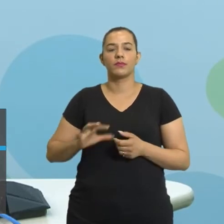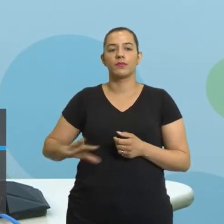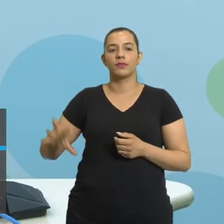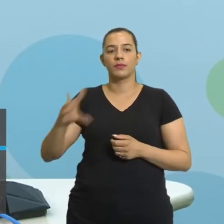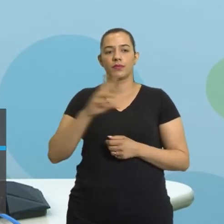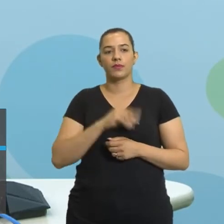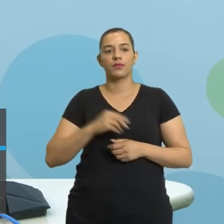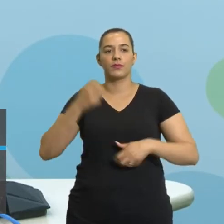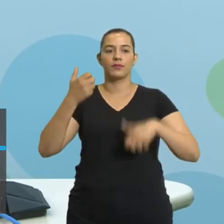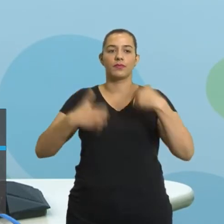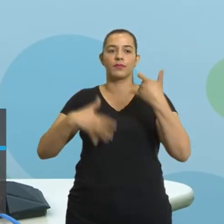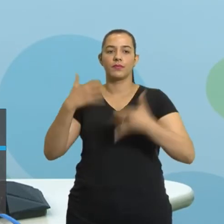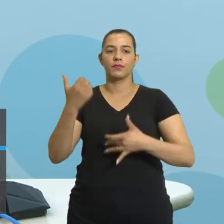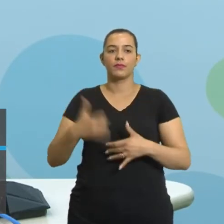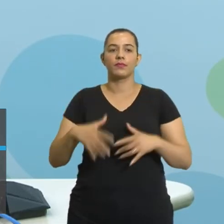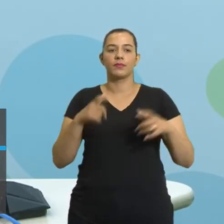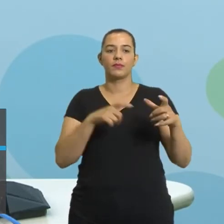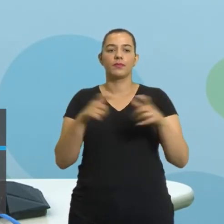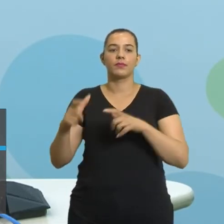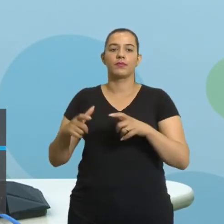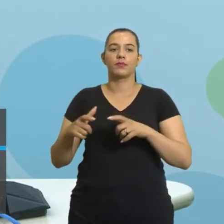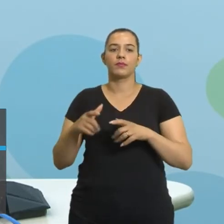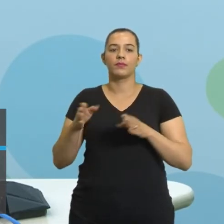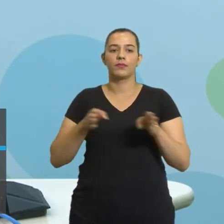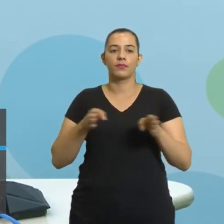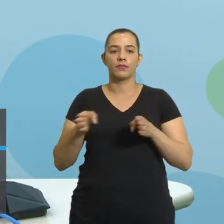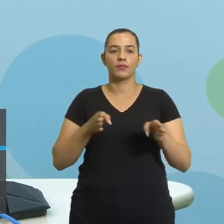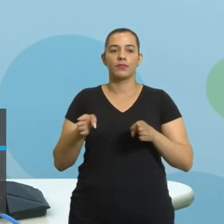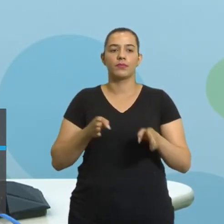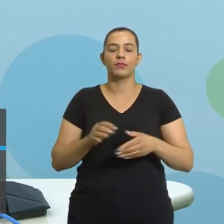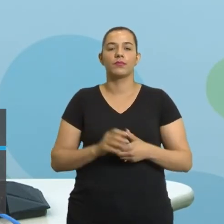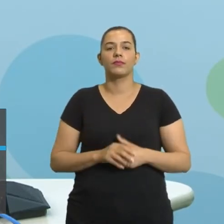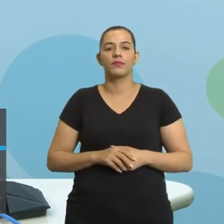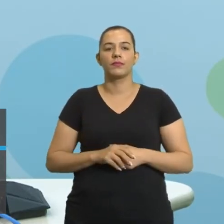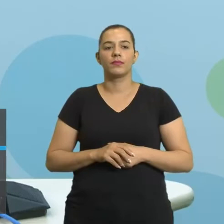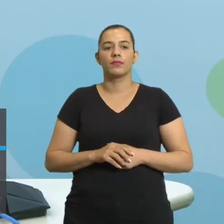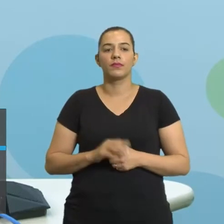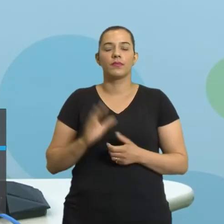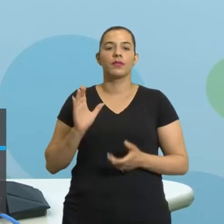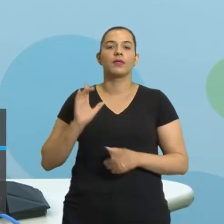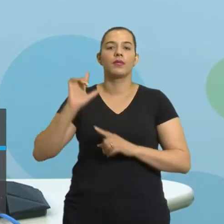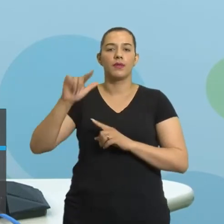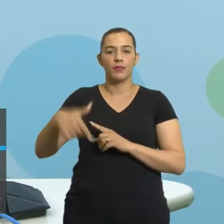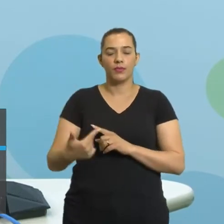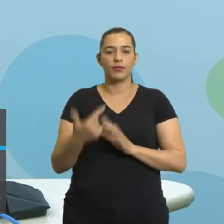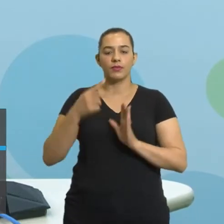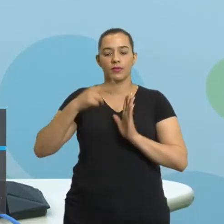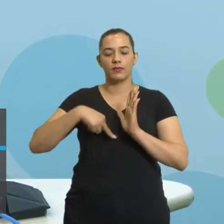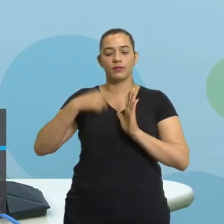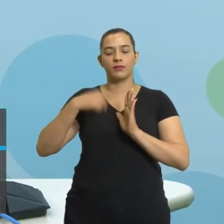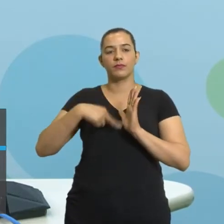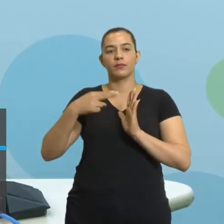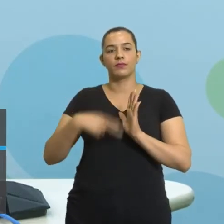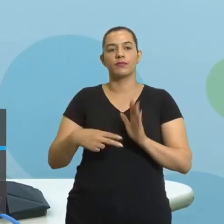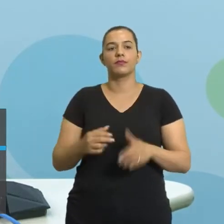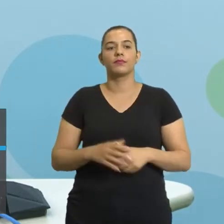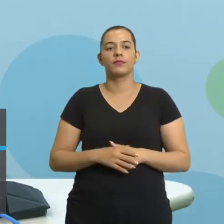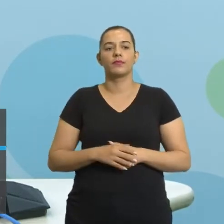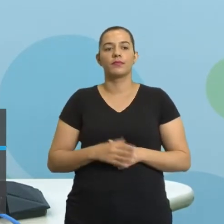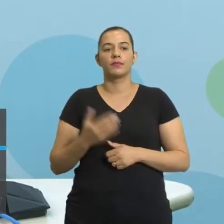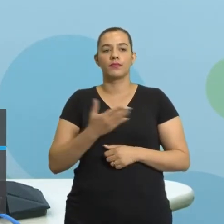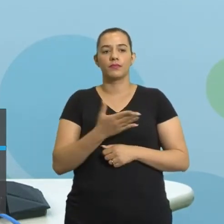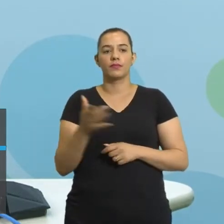esses passos posteriores, do durante. E, por fim, o depois, né? Vocês